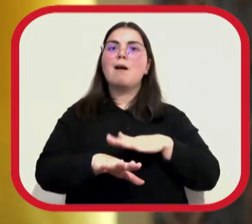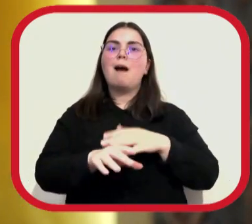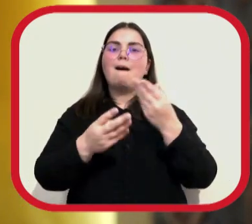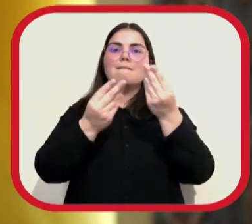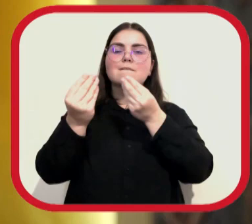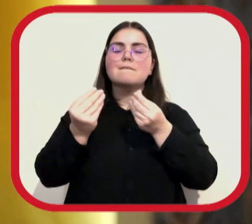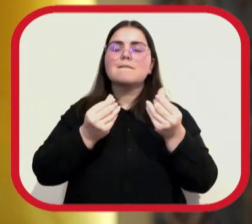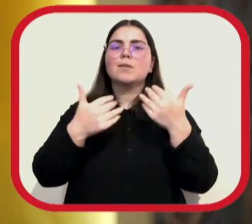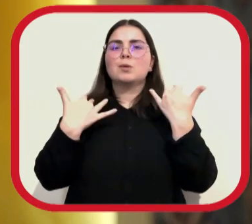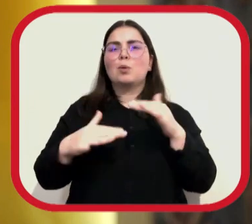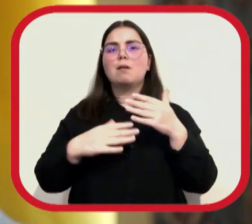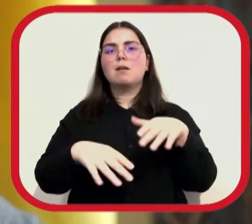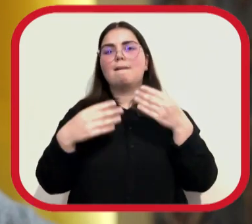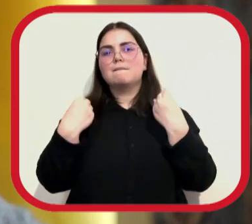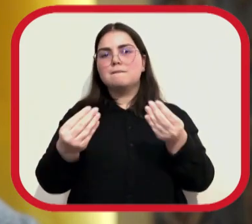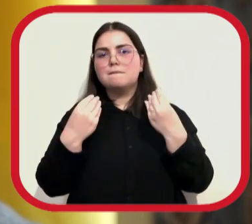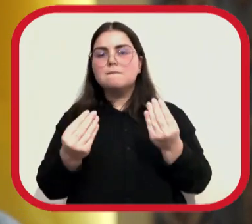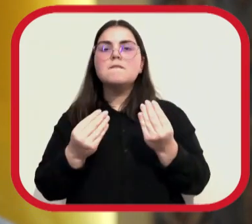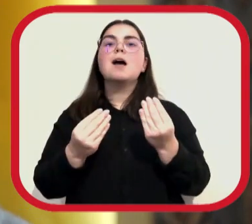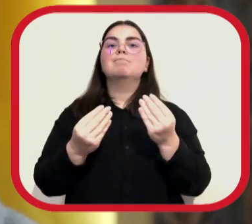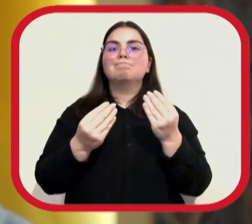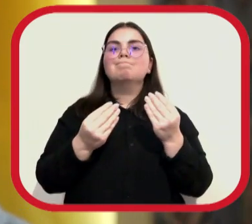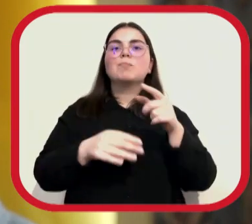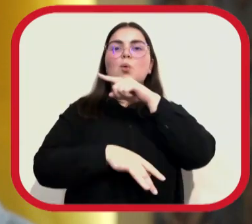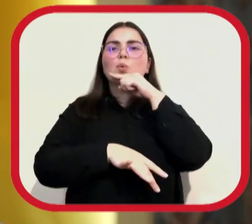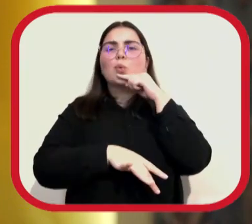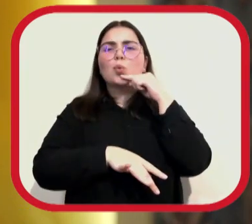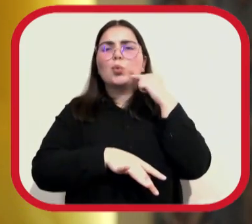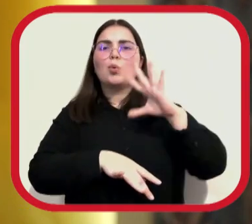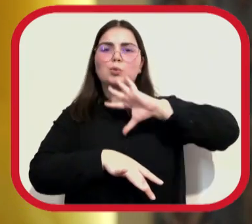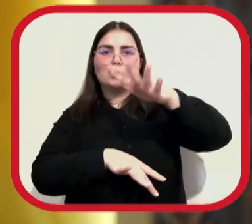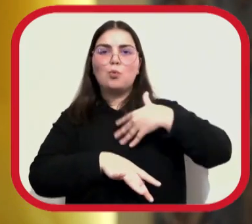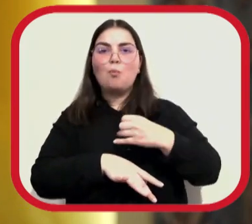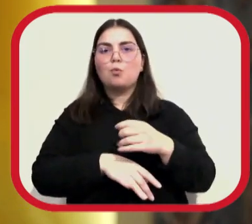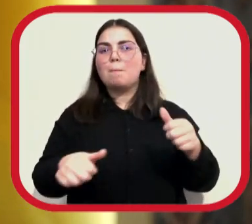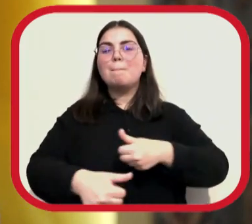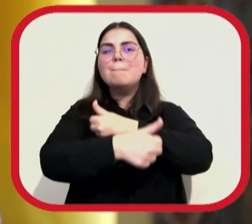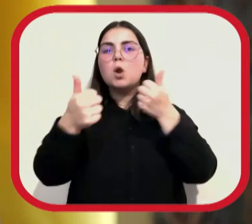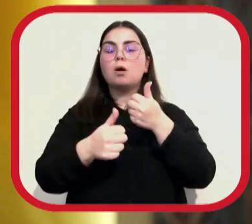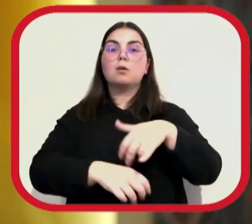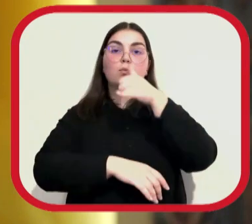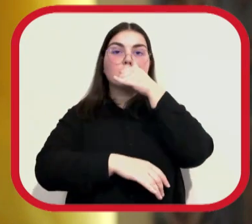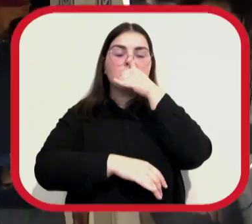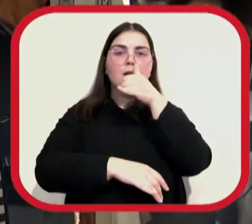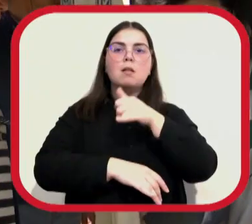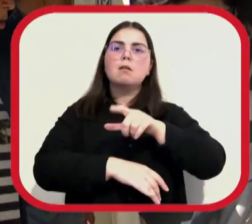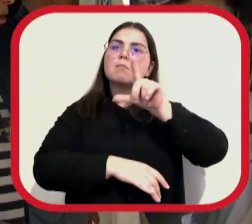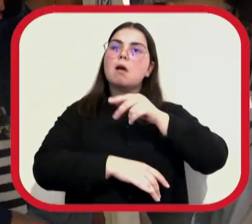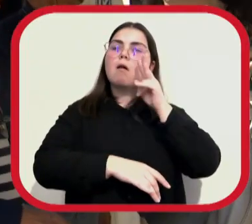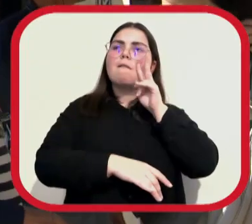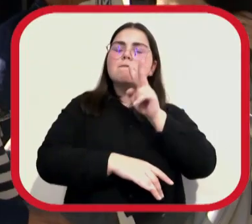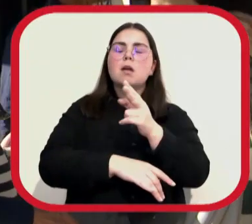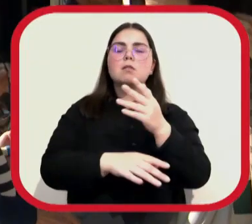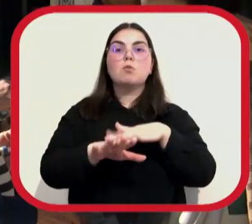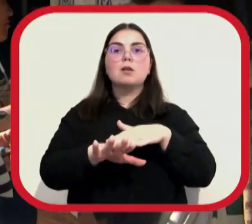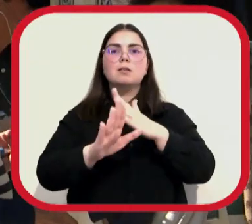produto é conhecido, uma das maiores iguarias de doçaria do mundo, não é? O pastel de Belém, e vê-se